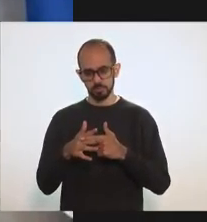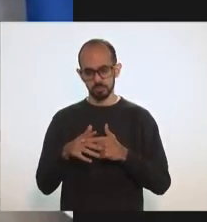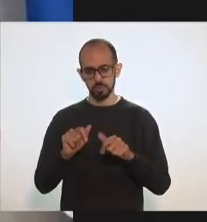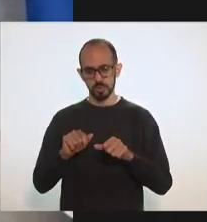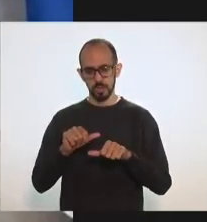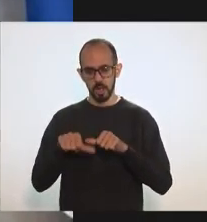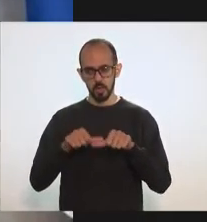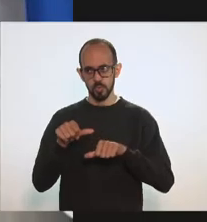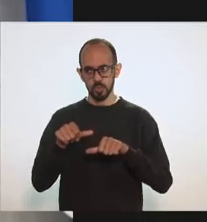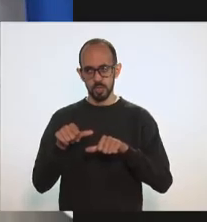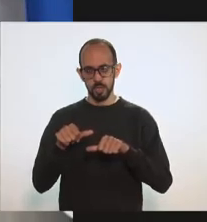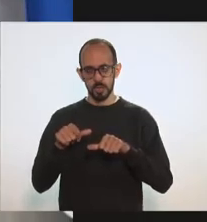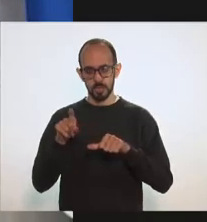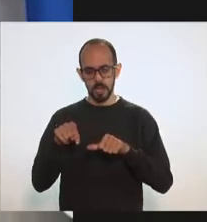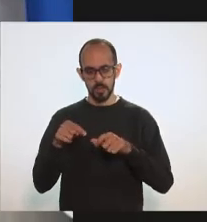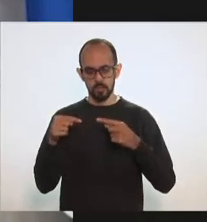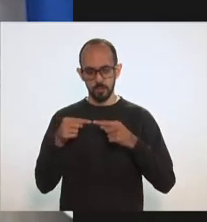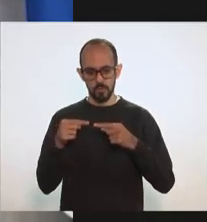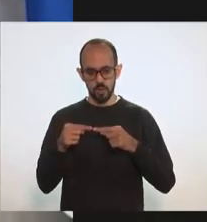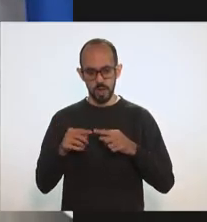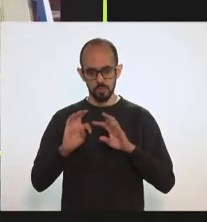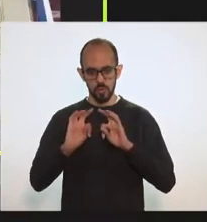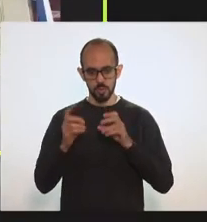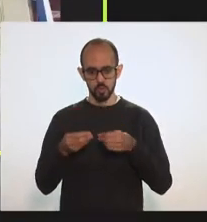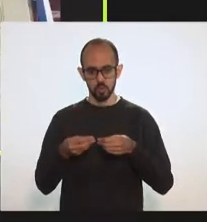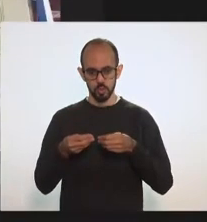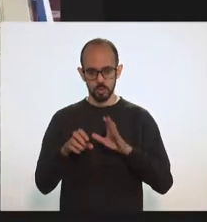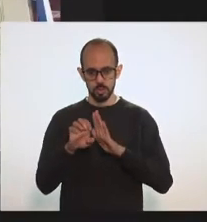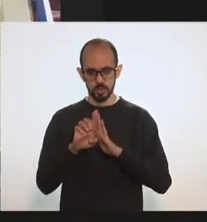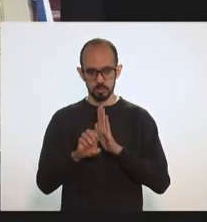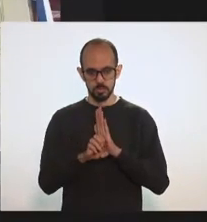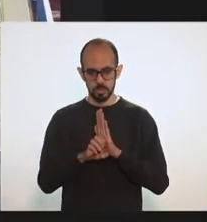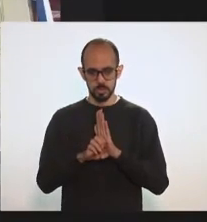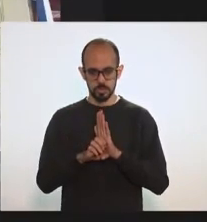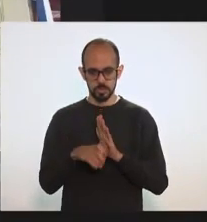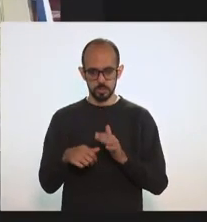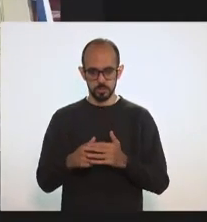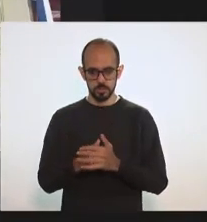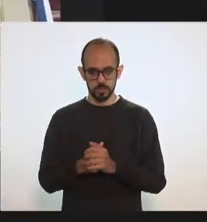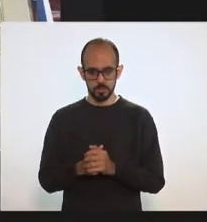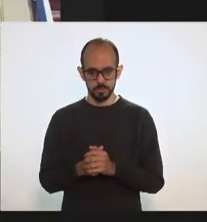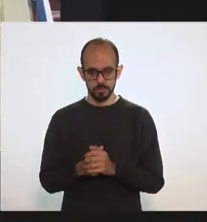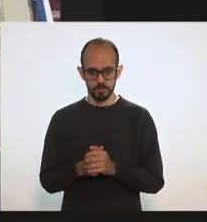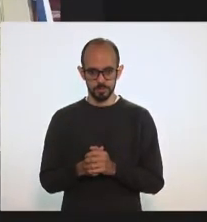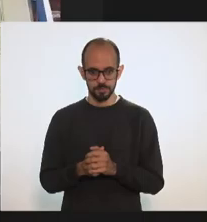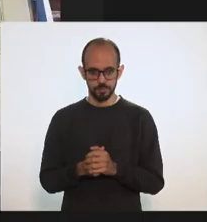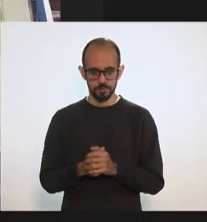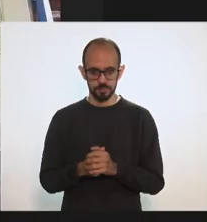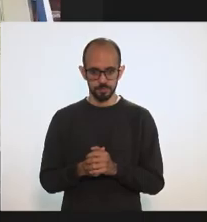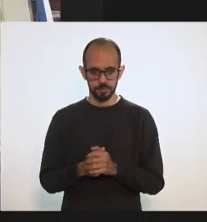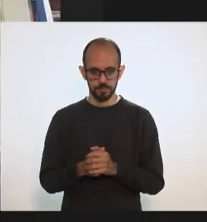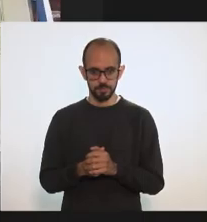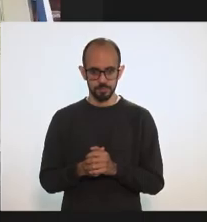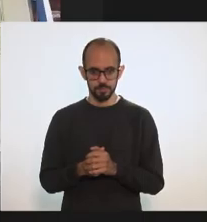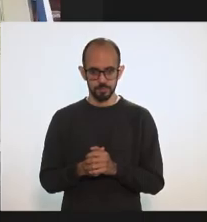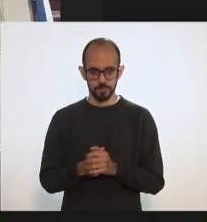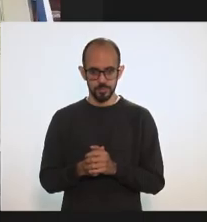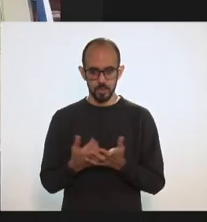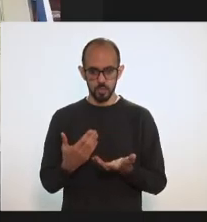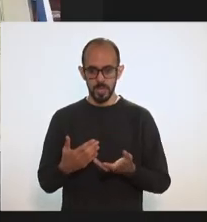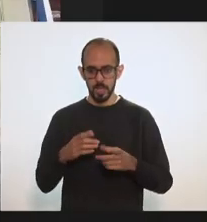que, relendo hoje de manhã, e observei que somam ao projeto. Então, repito,